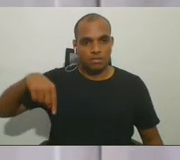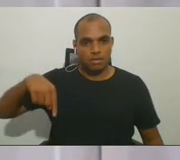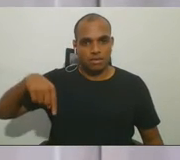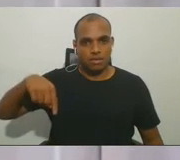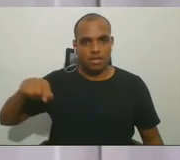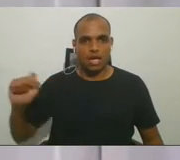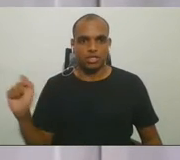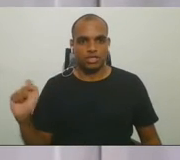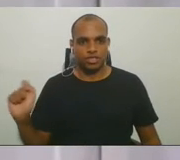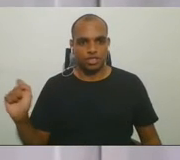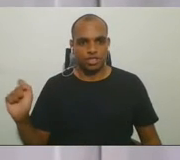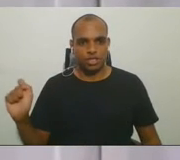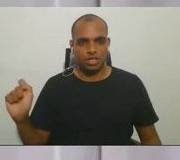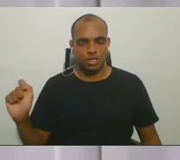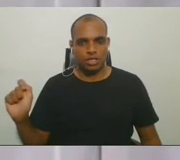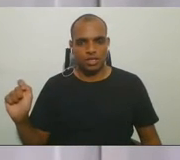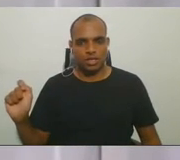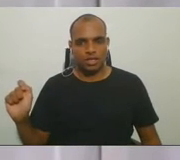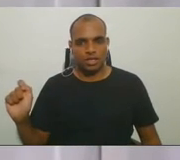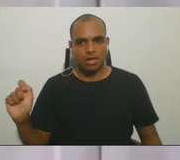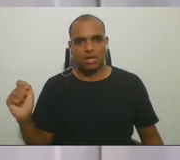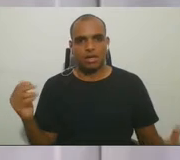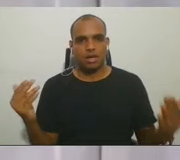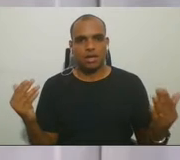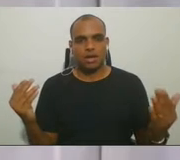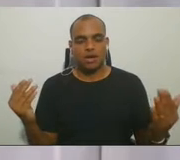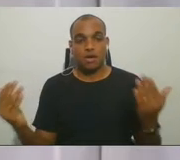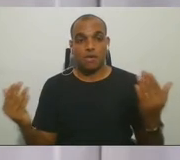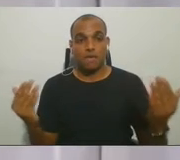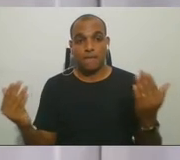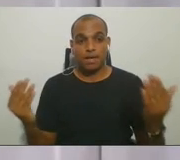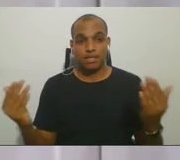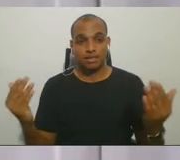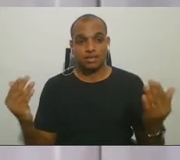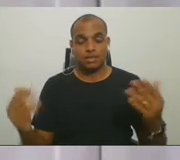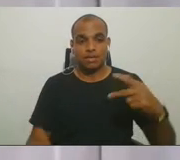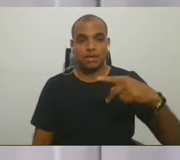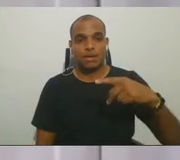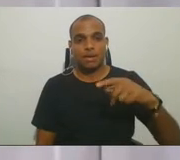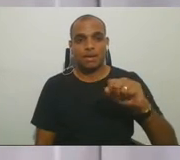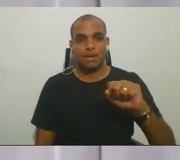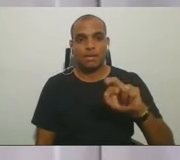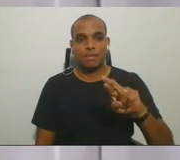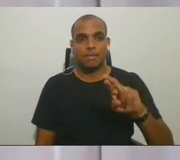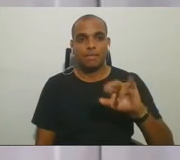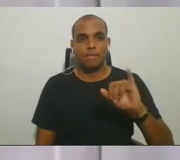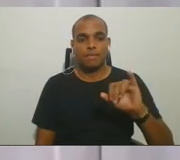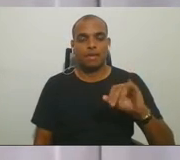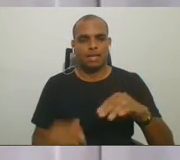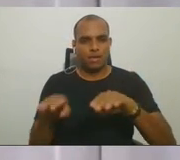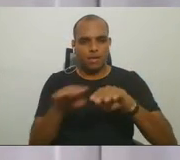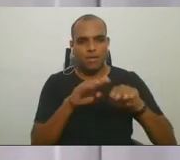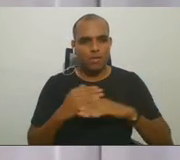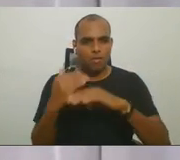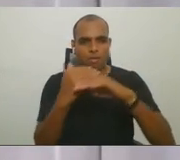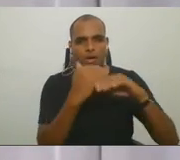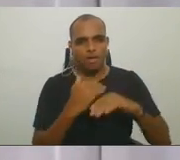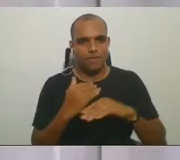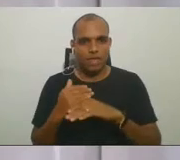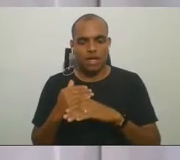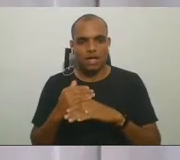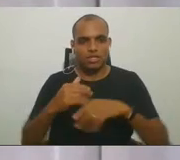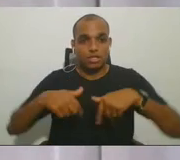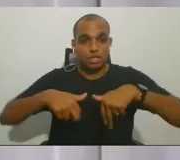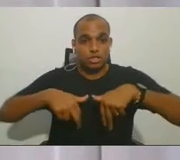argentino com relação à paridade de gênero é uma questão